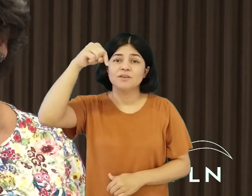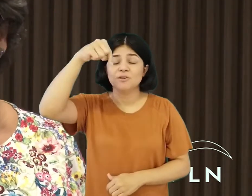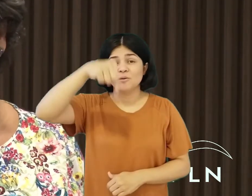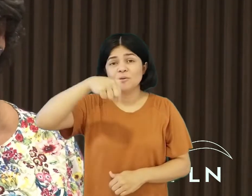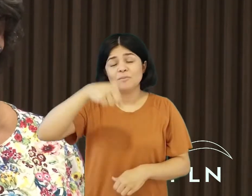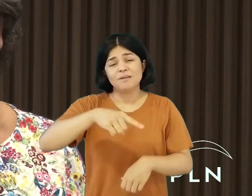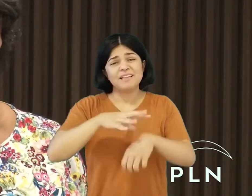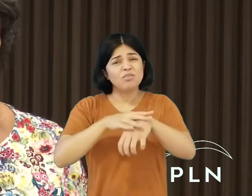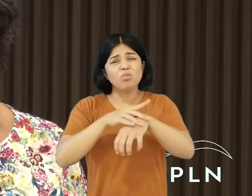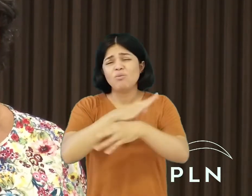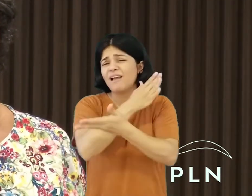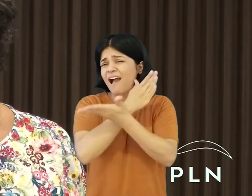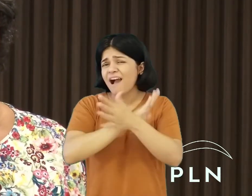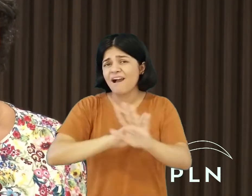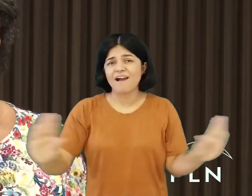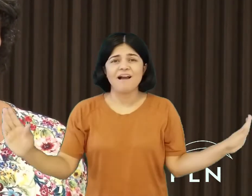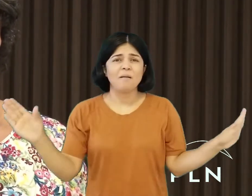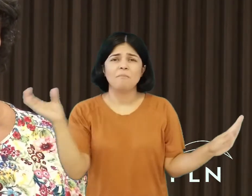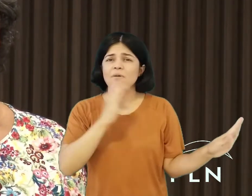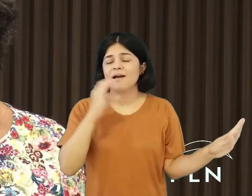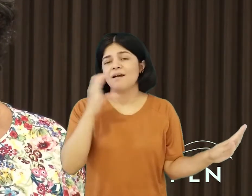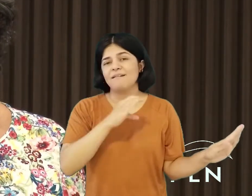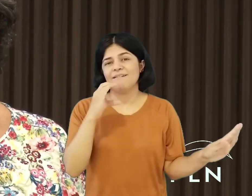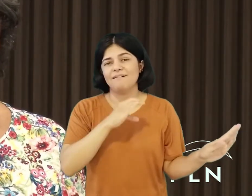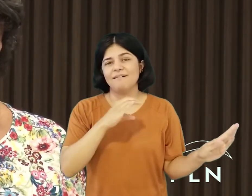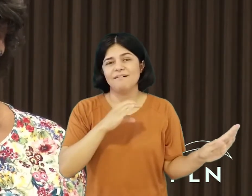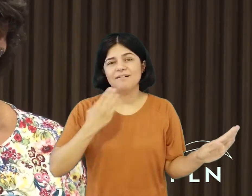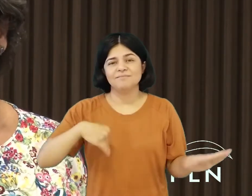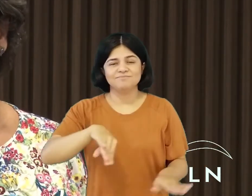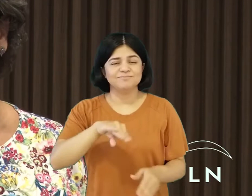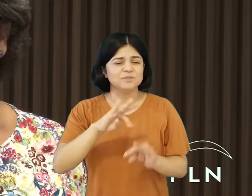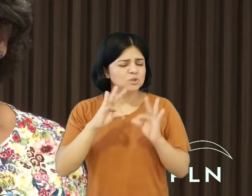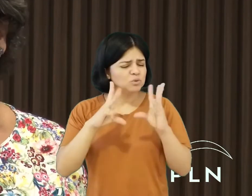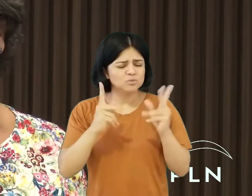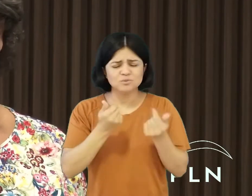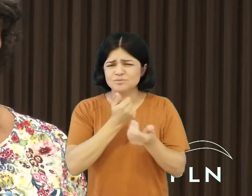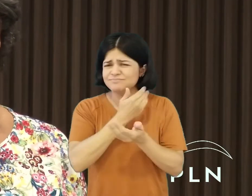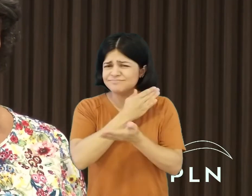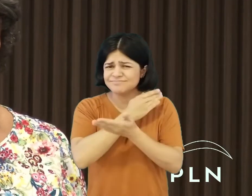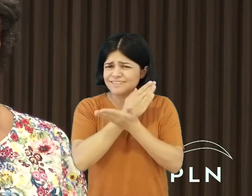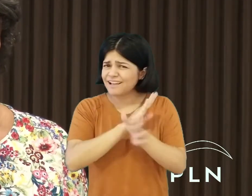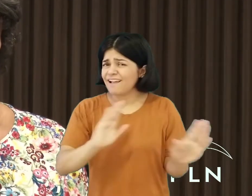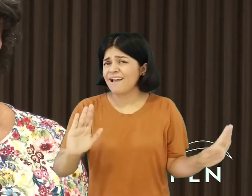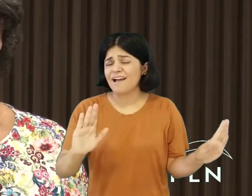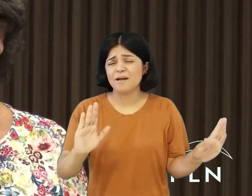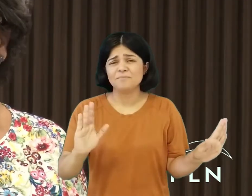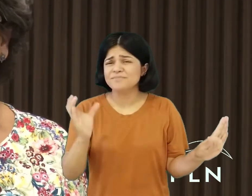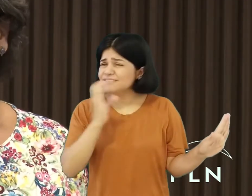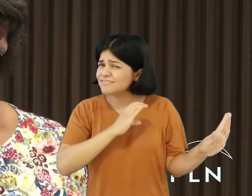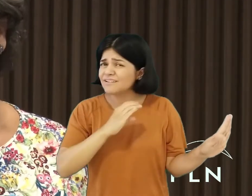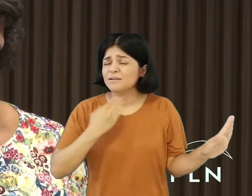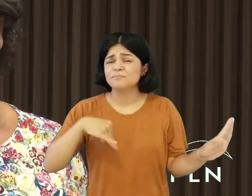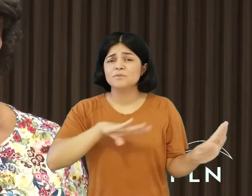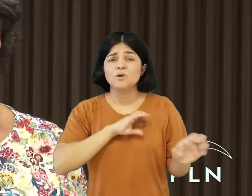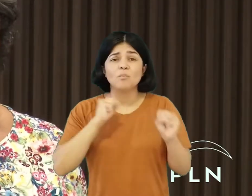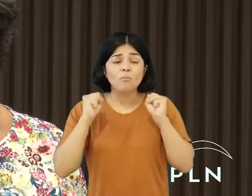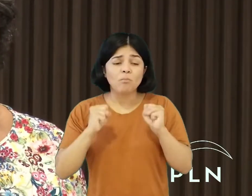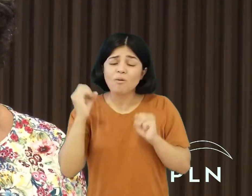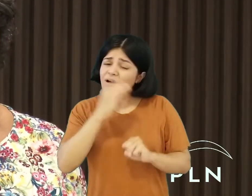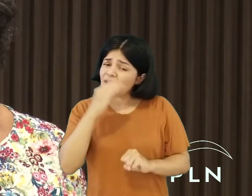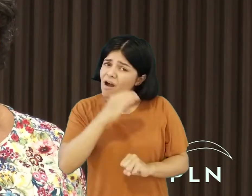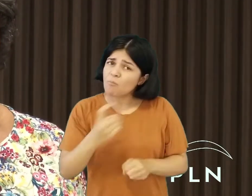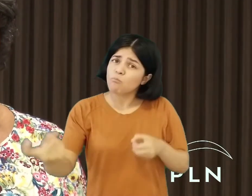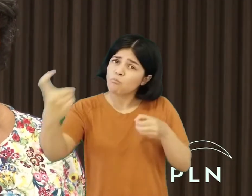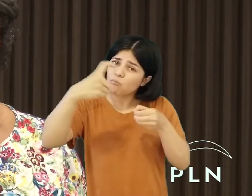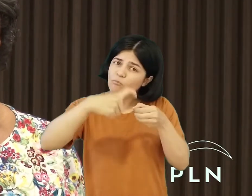pandemia passe, né? Para que tudo isso passe o quanto antes, para que o quanto antes a gente possa